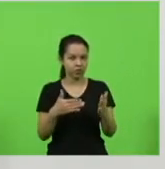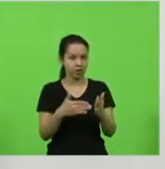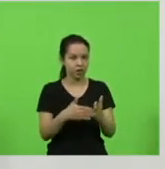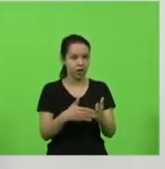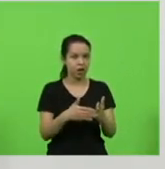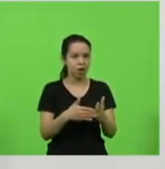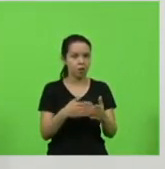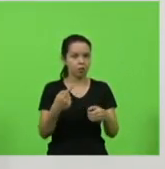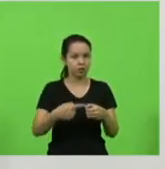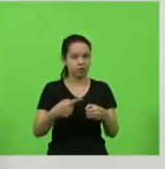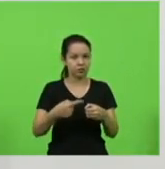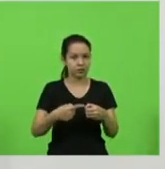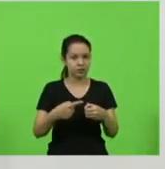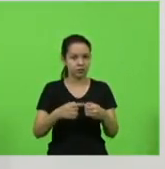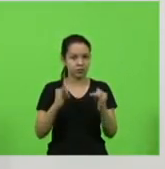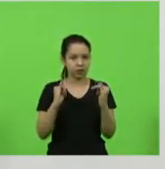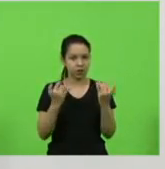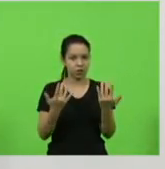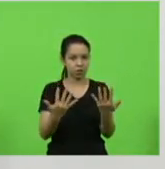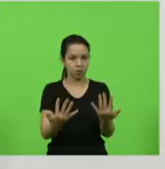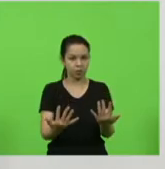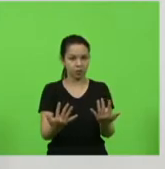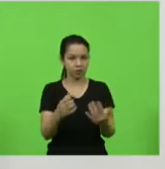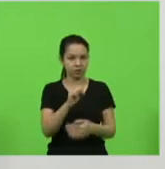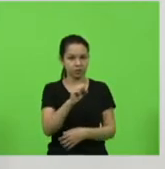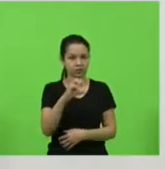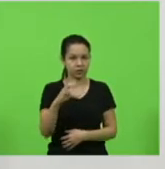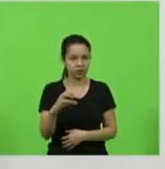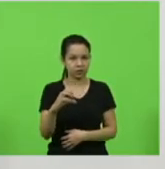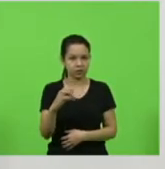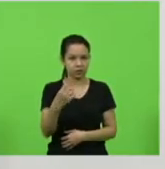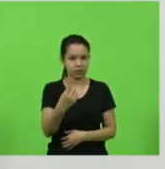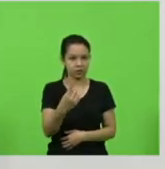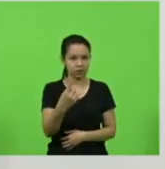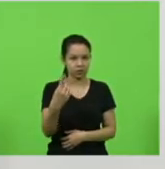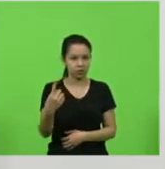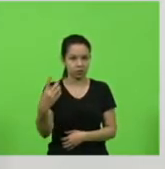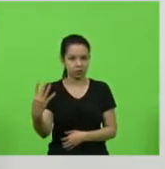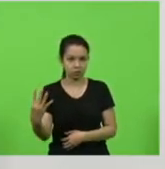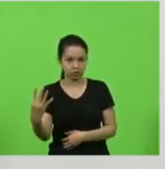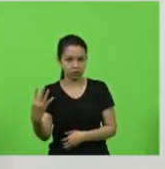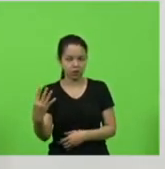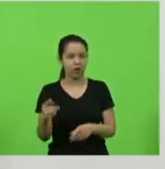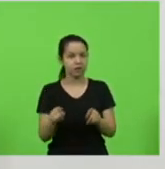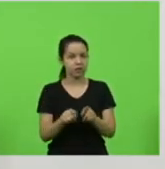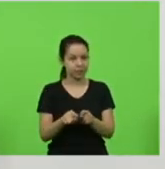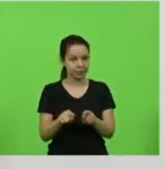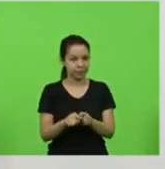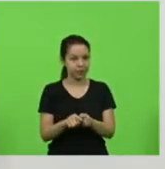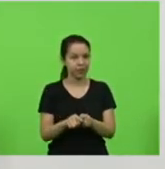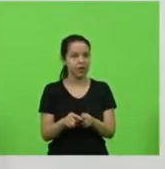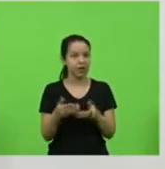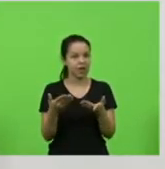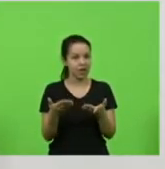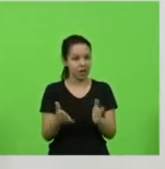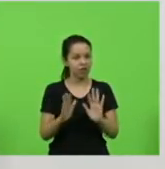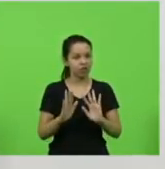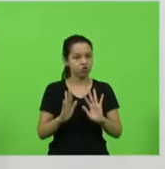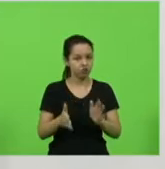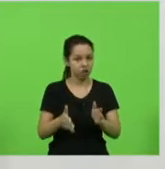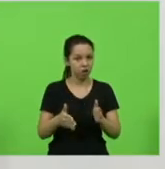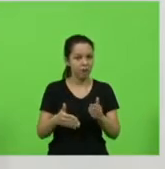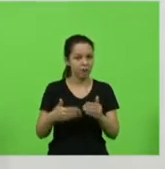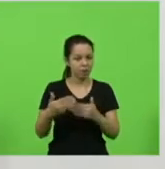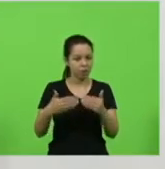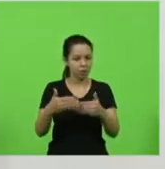a SC-114, que também, essa já está numa fase mais adiantada e